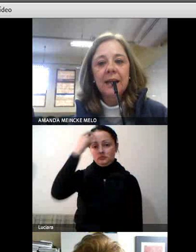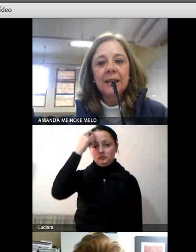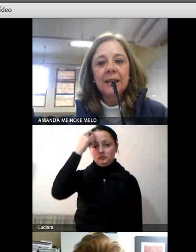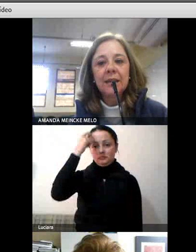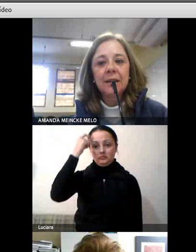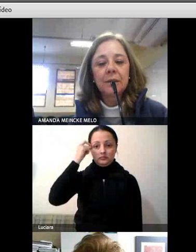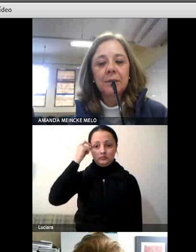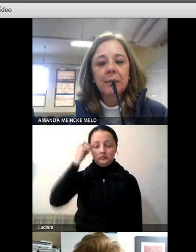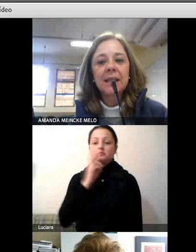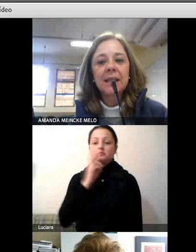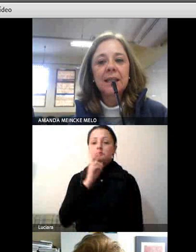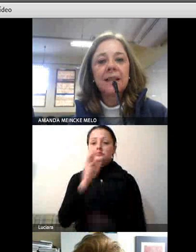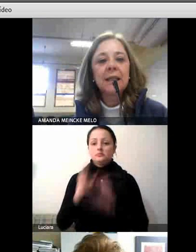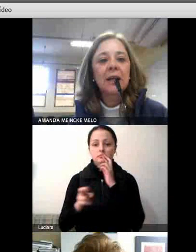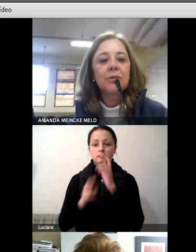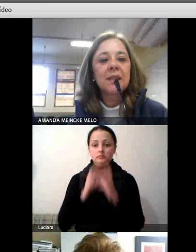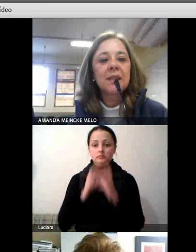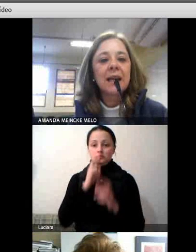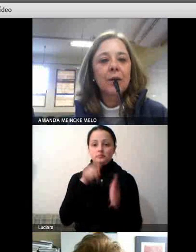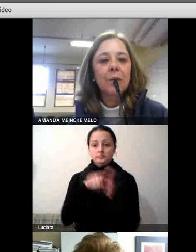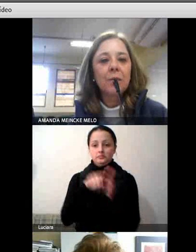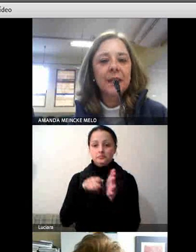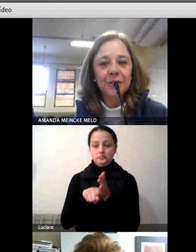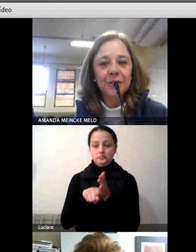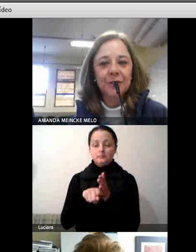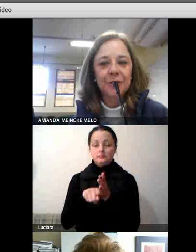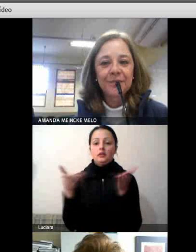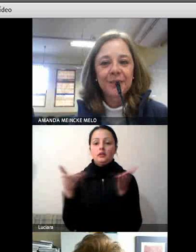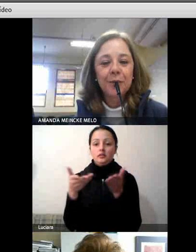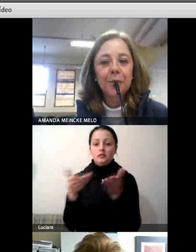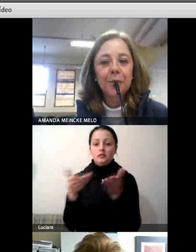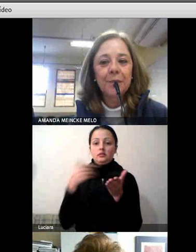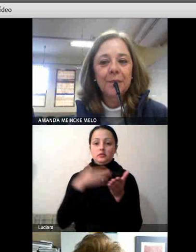ficará apresentando e a Luciara acompanhando.